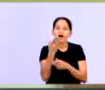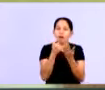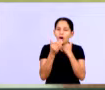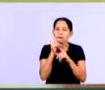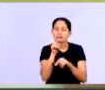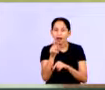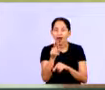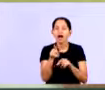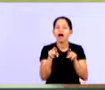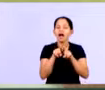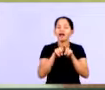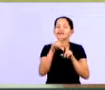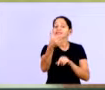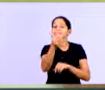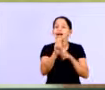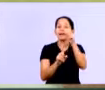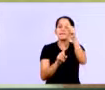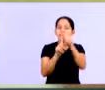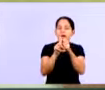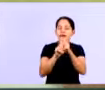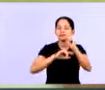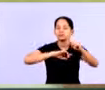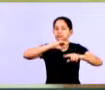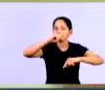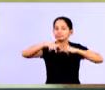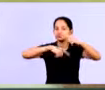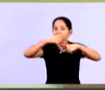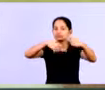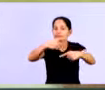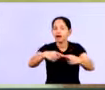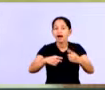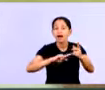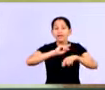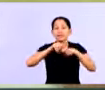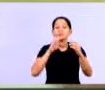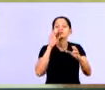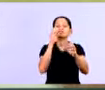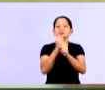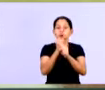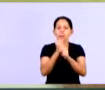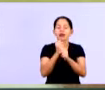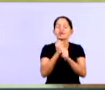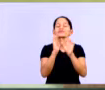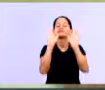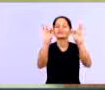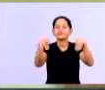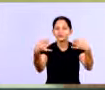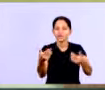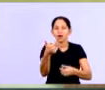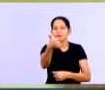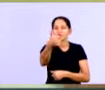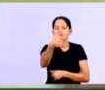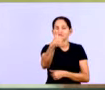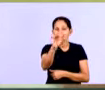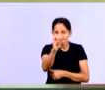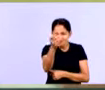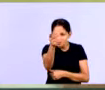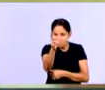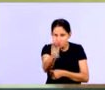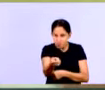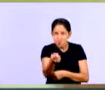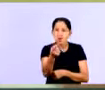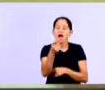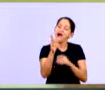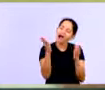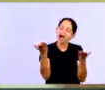demorar 10 meses para esses 10 mil por mês somarem novamente 100 mil reais e a gente ter de volta nas nossas mãos os 100 mil reais que nós